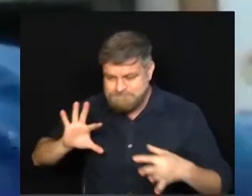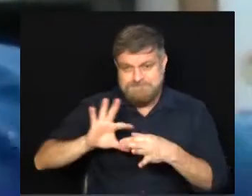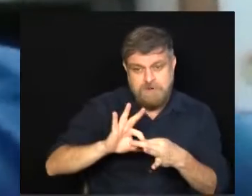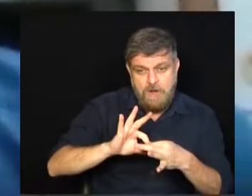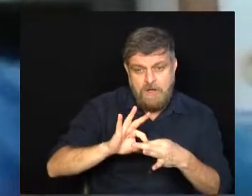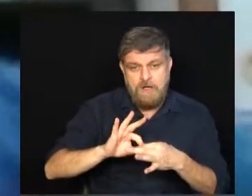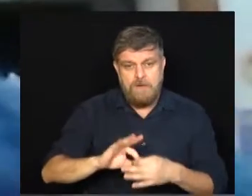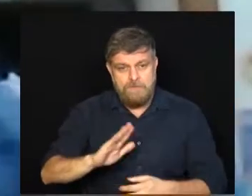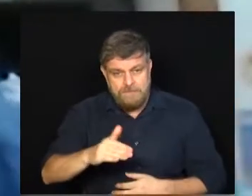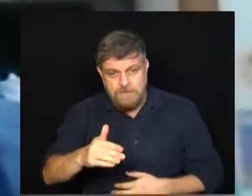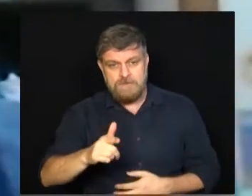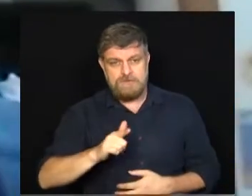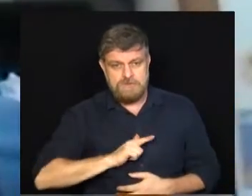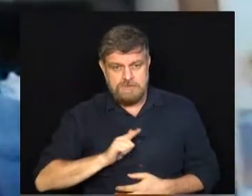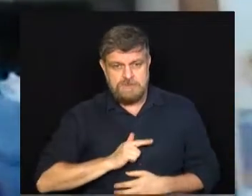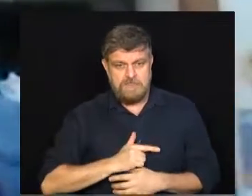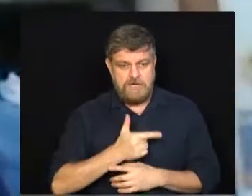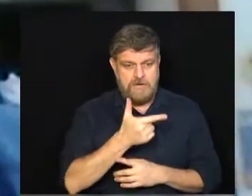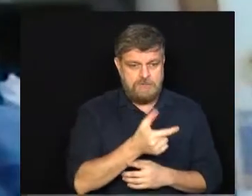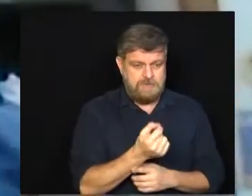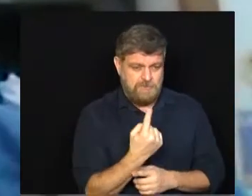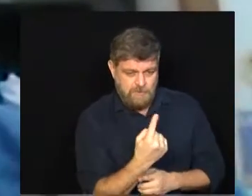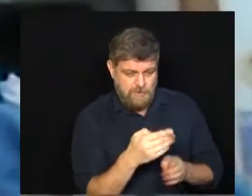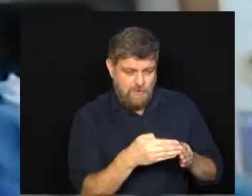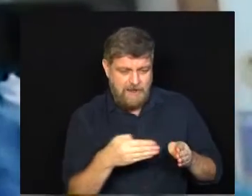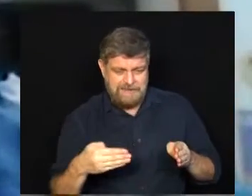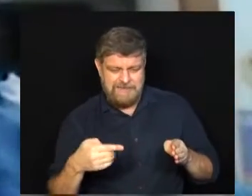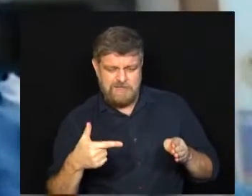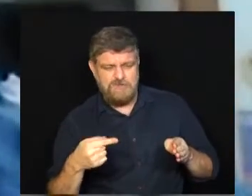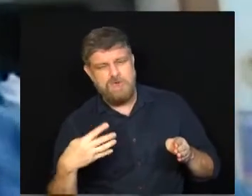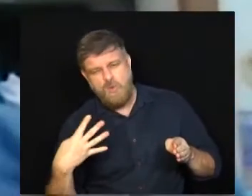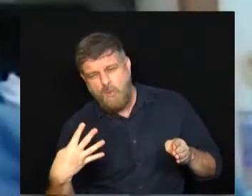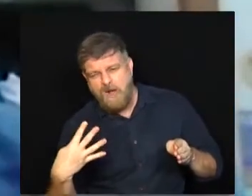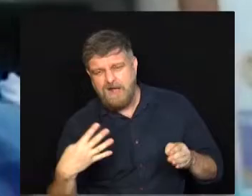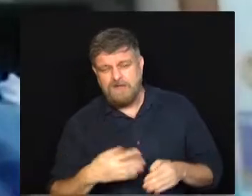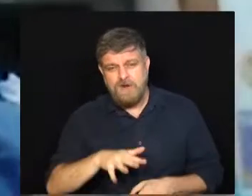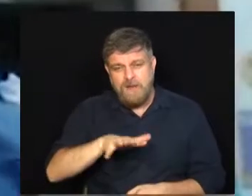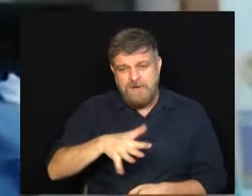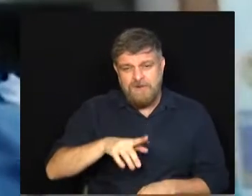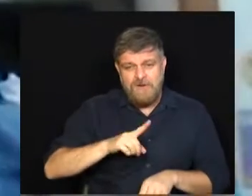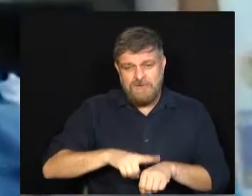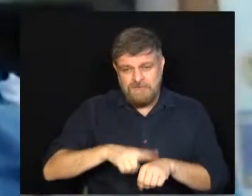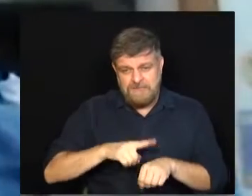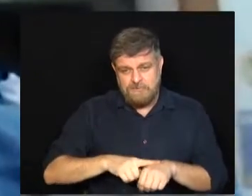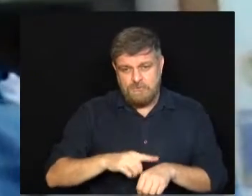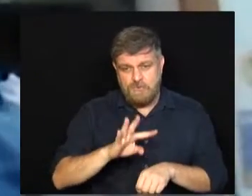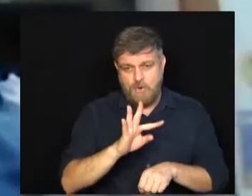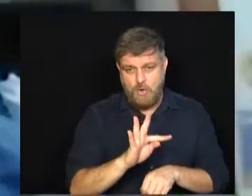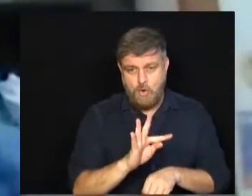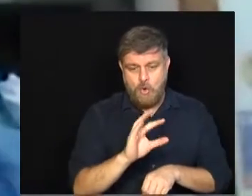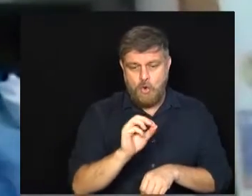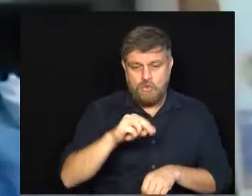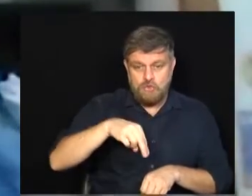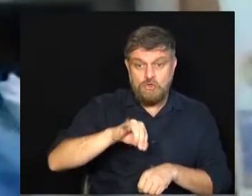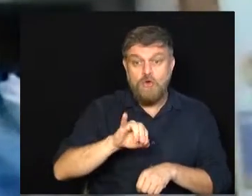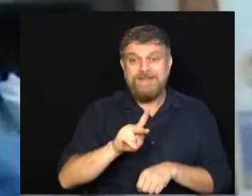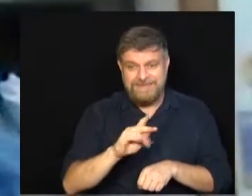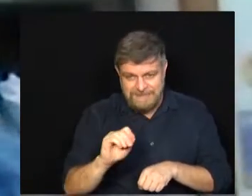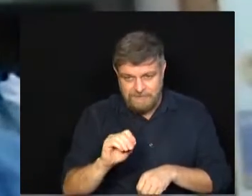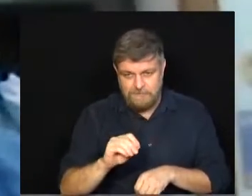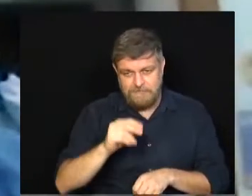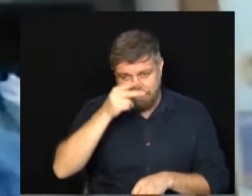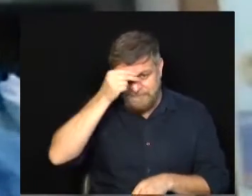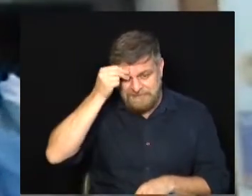governo entre 2001 e 2004, né, o governo Toninho Exalene, e teve o orçamento participativo, o movimento